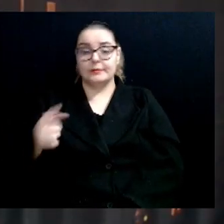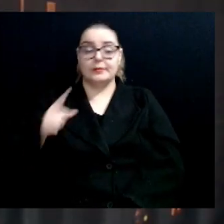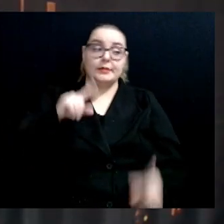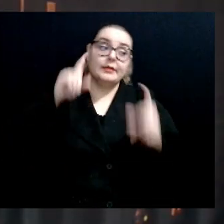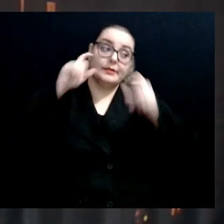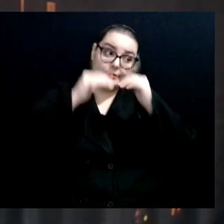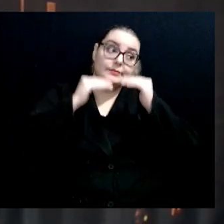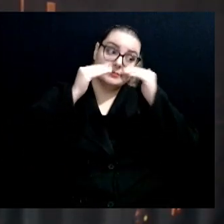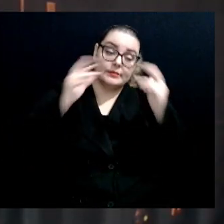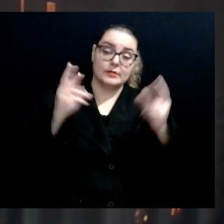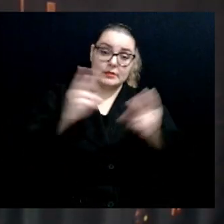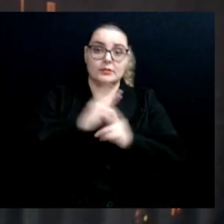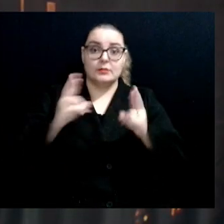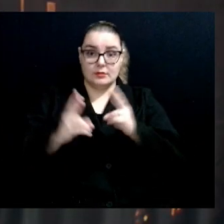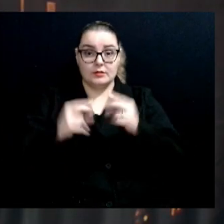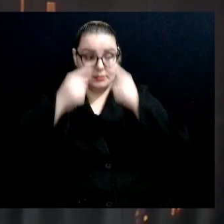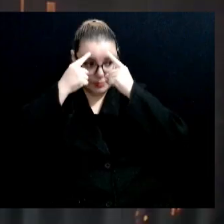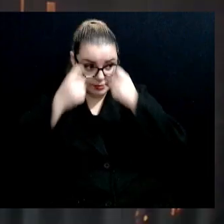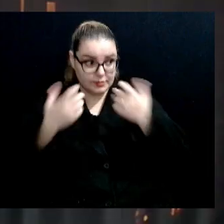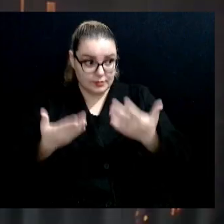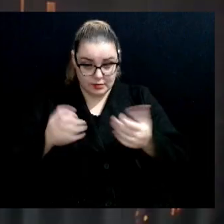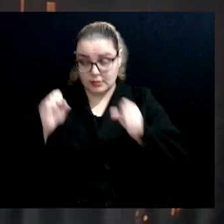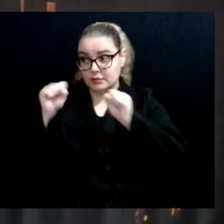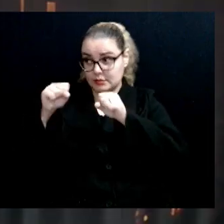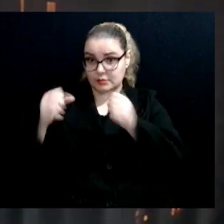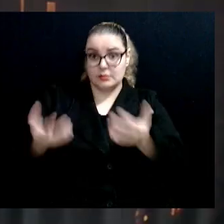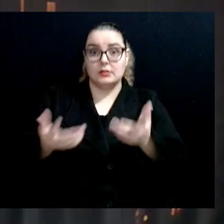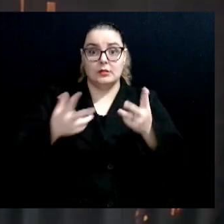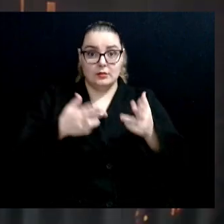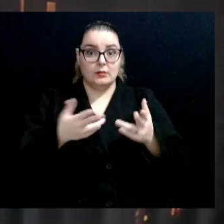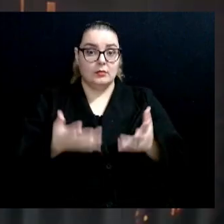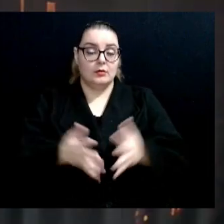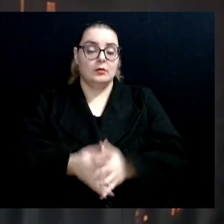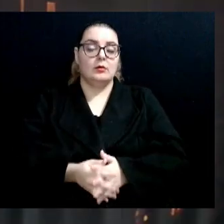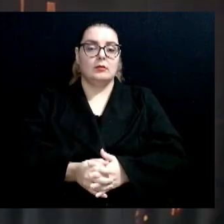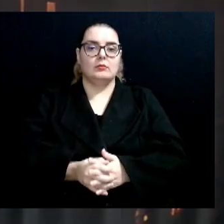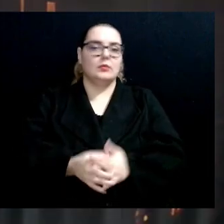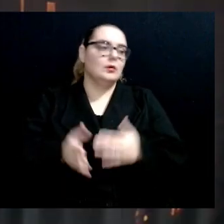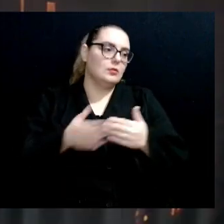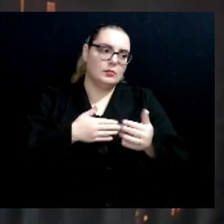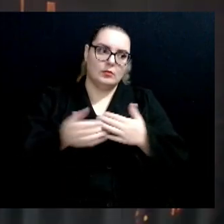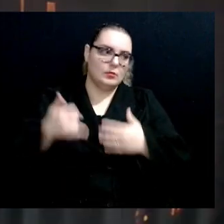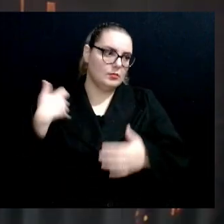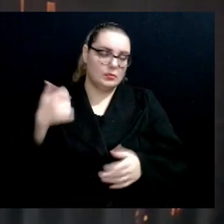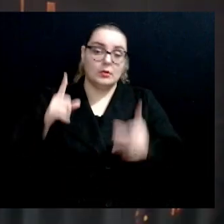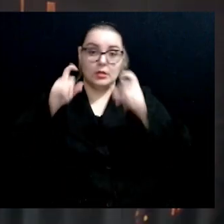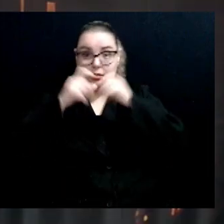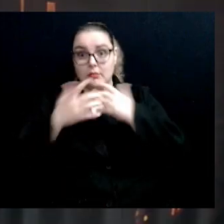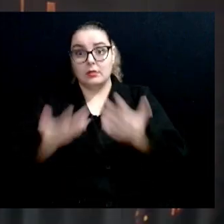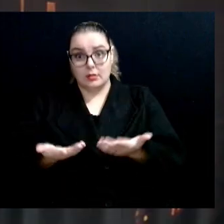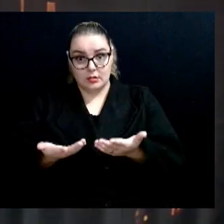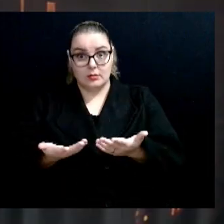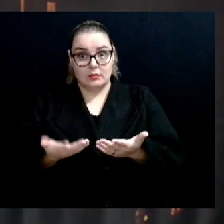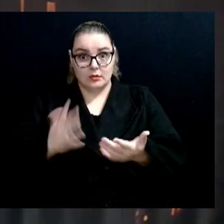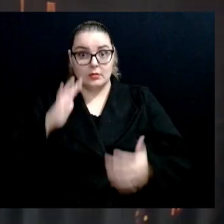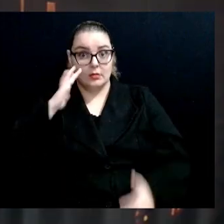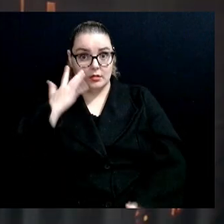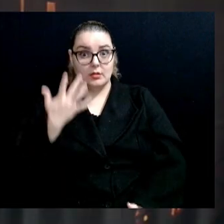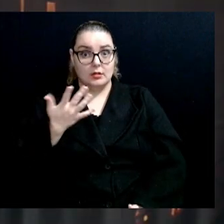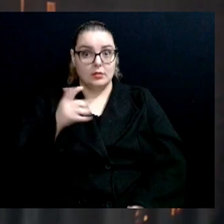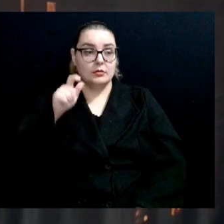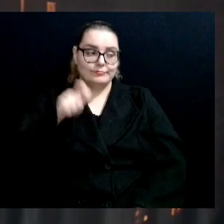relações de violência, né? Como em qualquer idade isso é difícil, e acho que na pessoa idosa isso tem